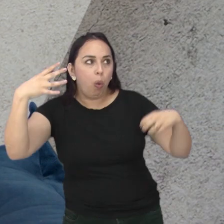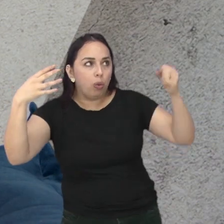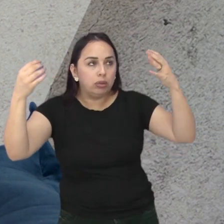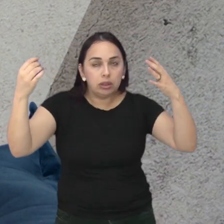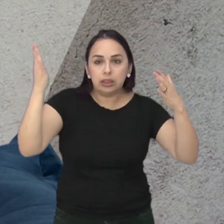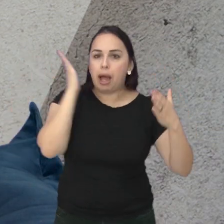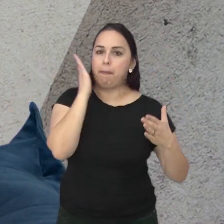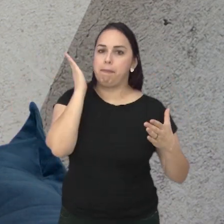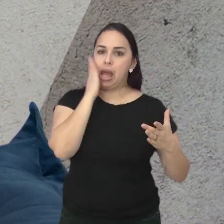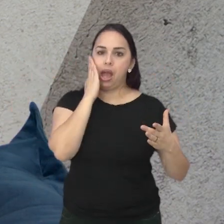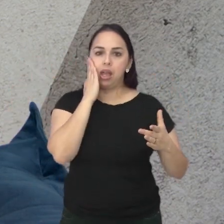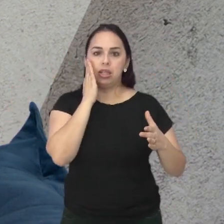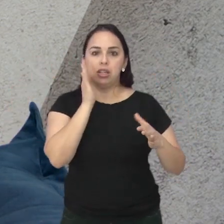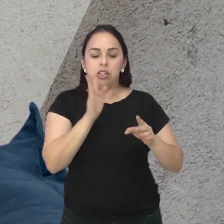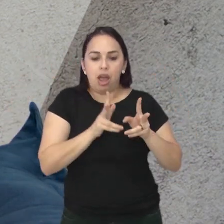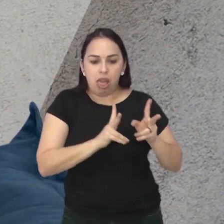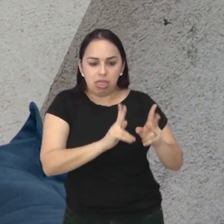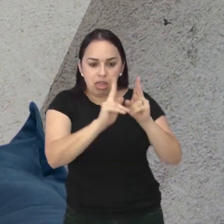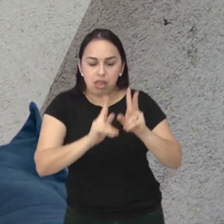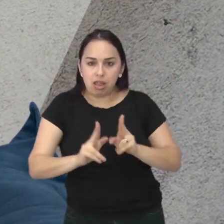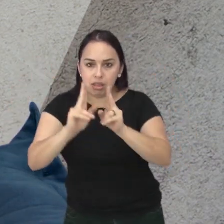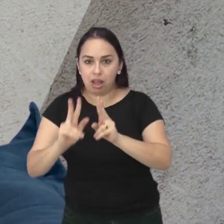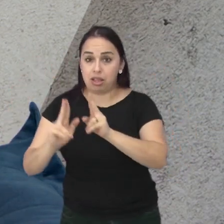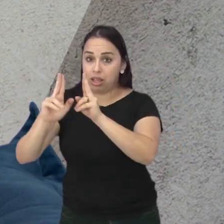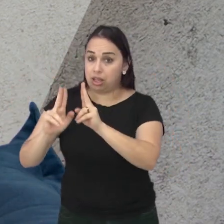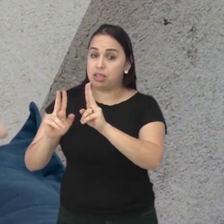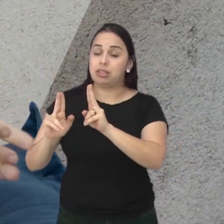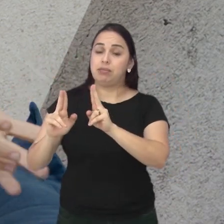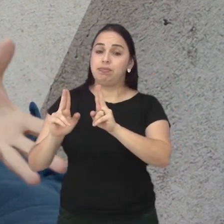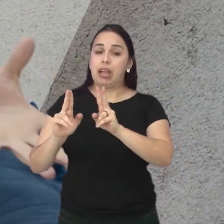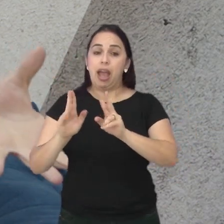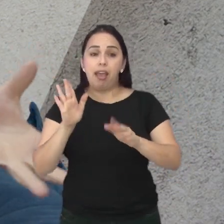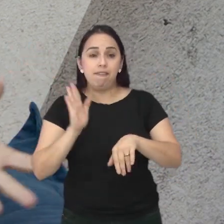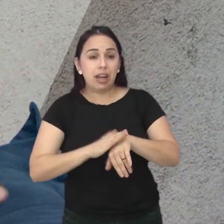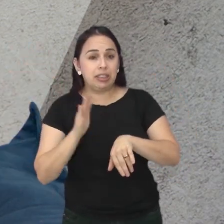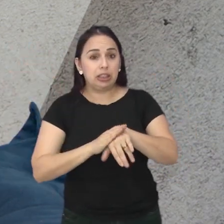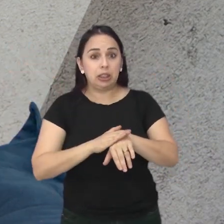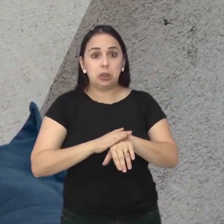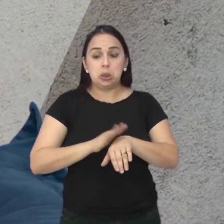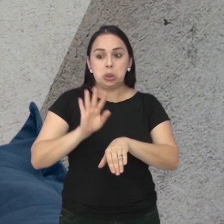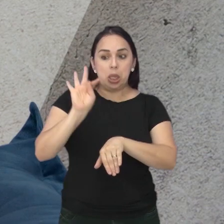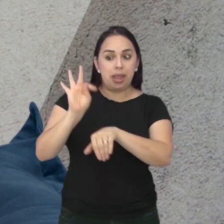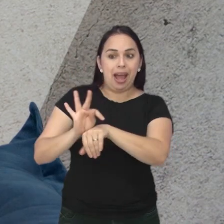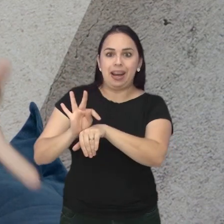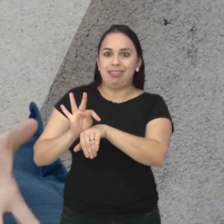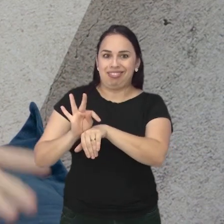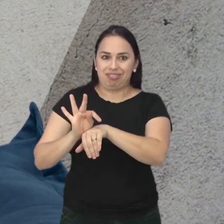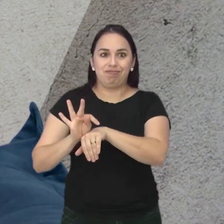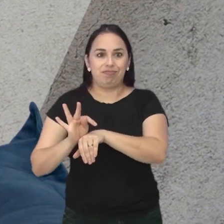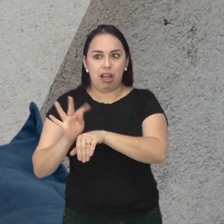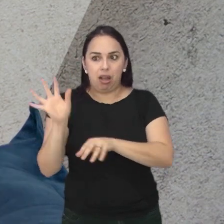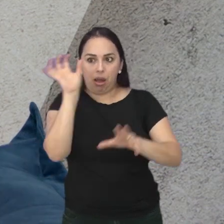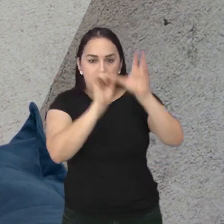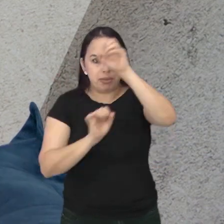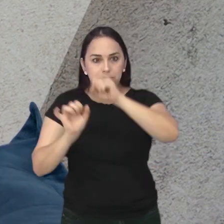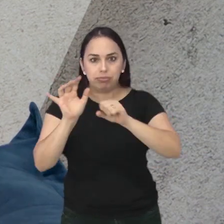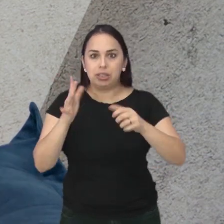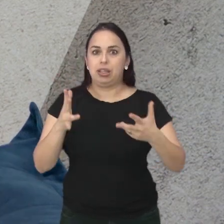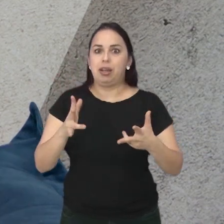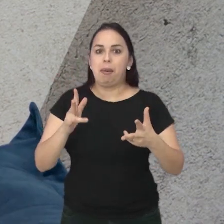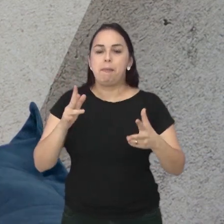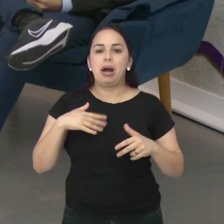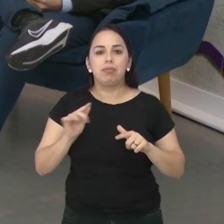iluminação, você tinha que entender de edição, você tinha que entender de uma série de outras áreas técnicas para você poder